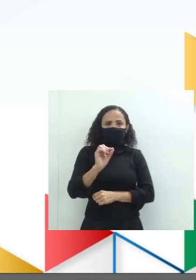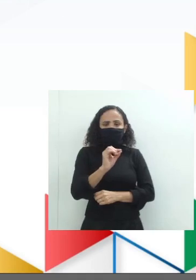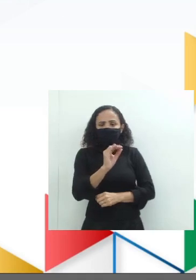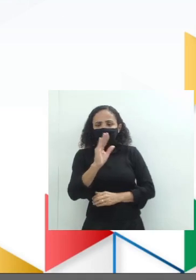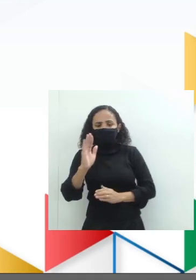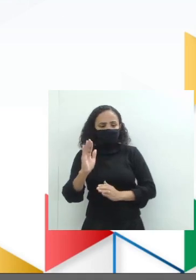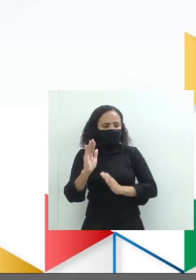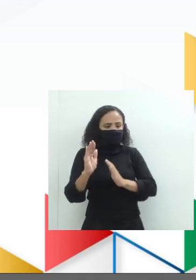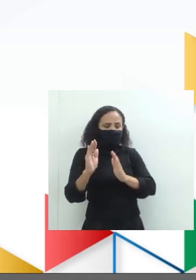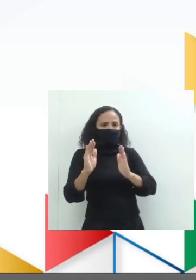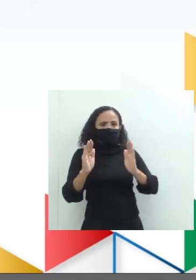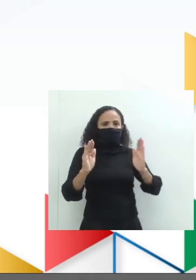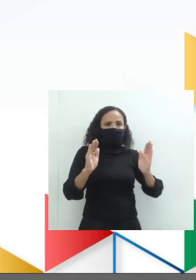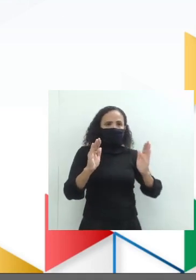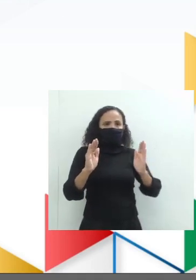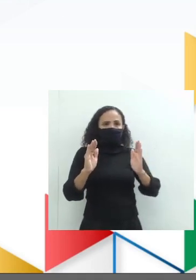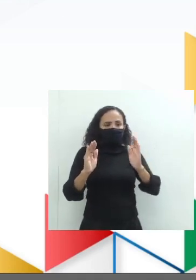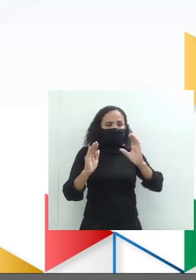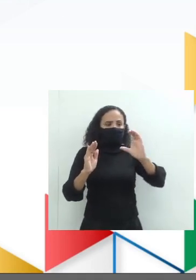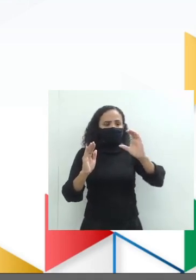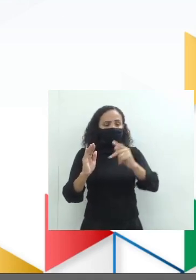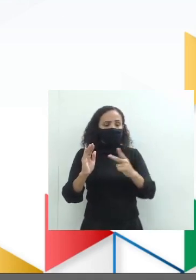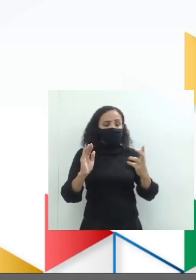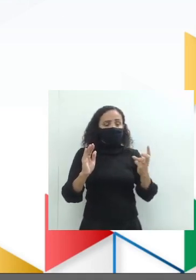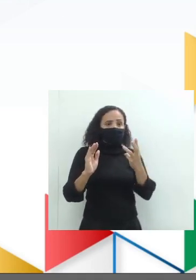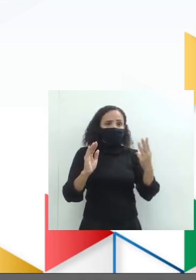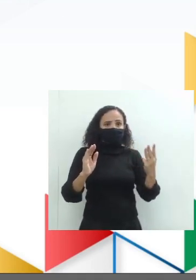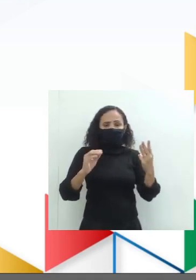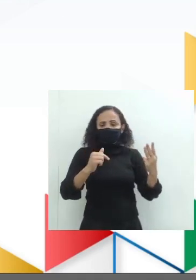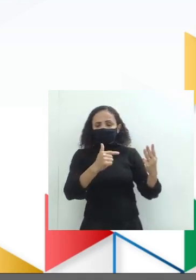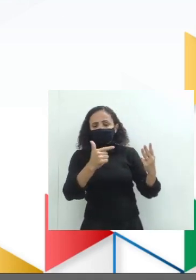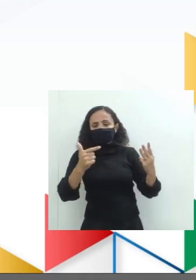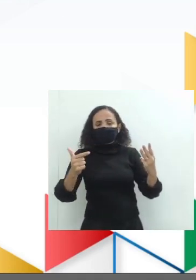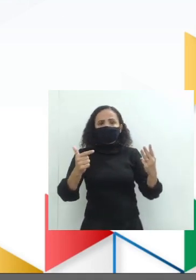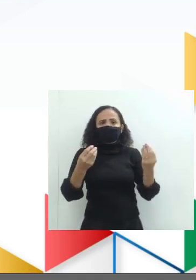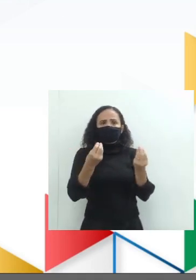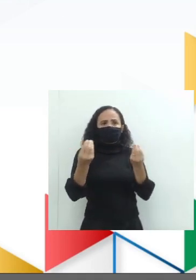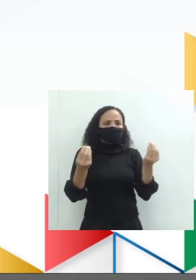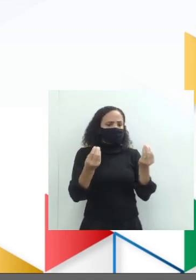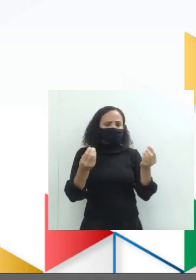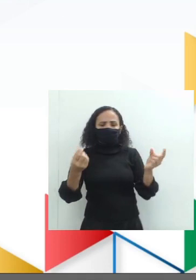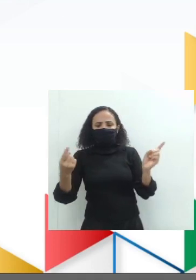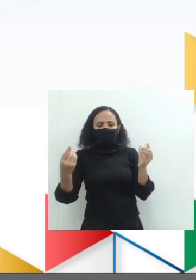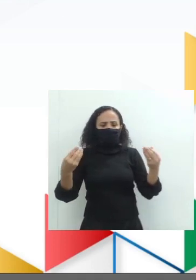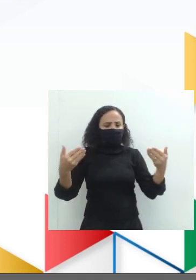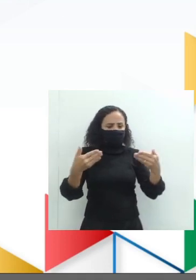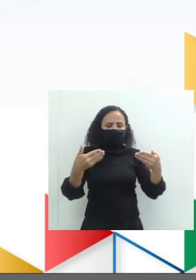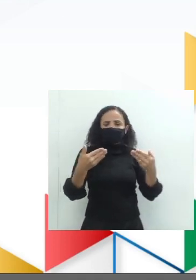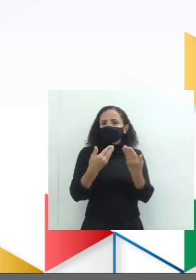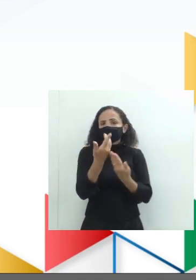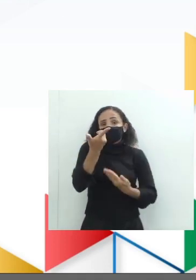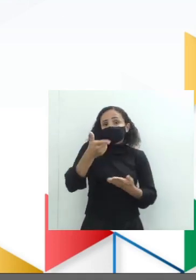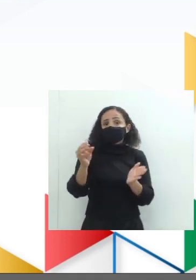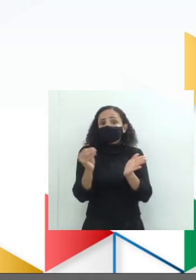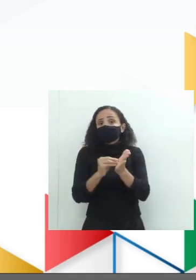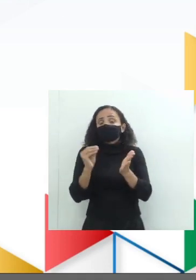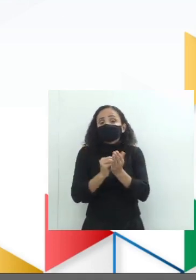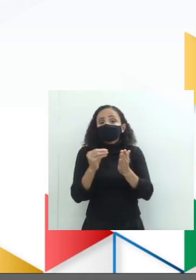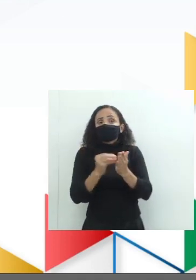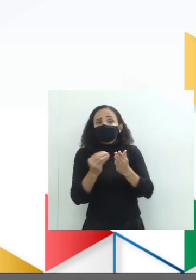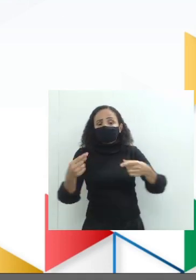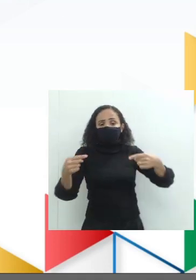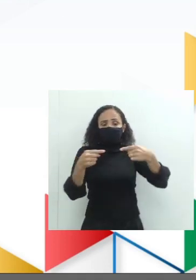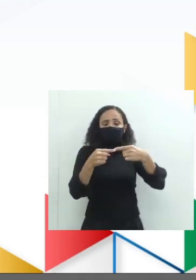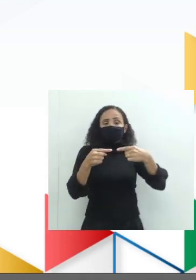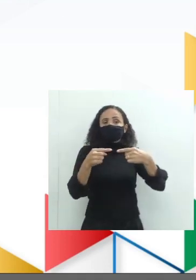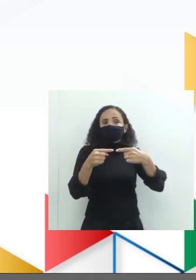e aí o raio 2 também tem esse alcance, eles não se encontram, ficam faltando esse espaço aí para fechar.